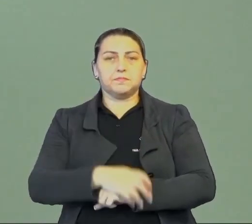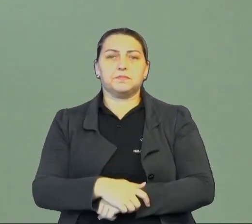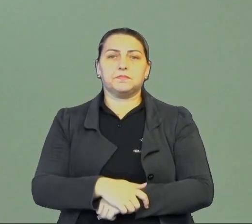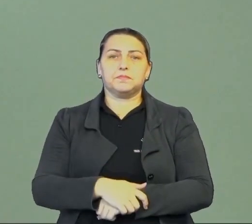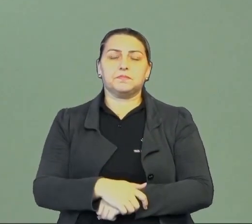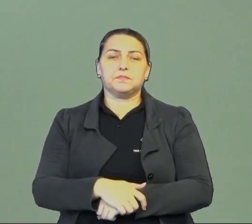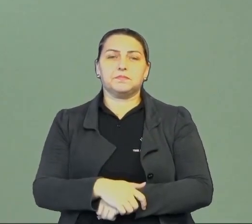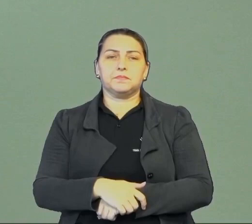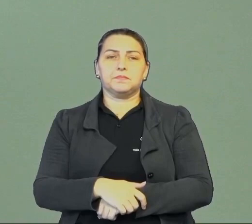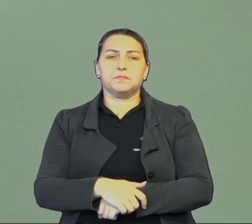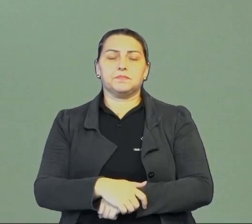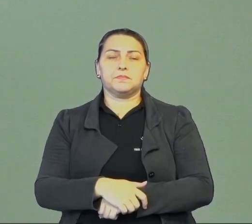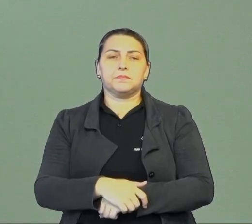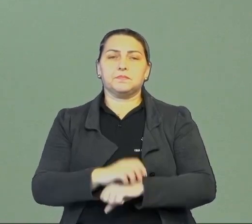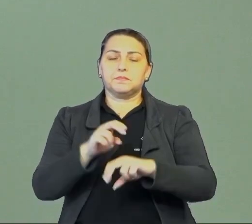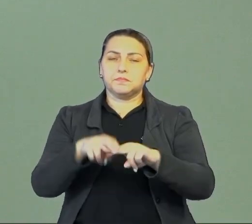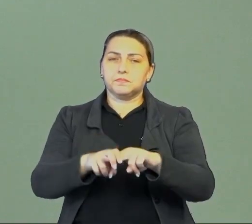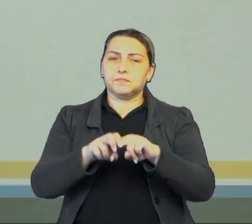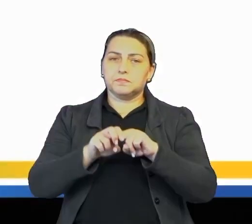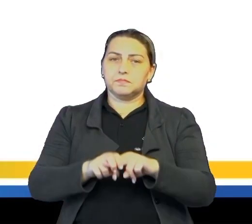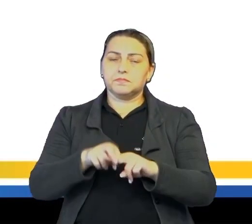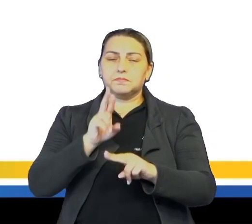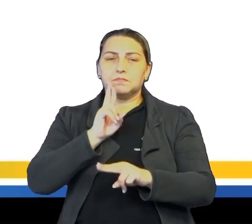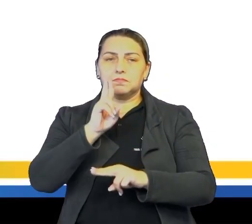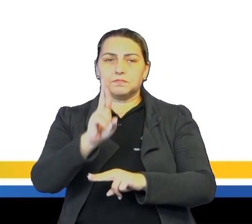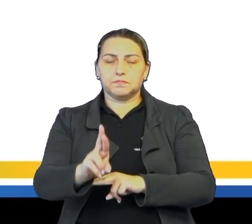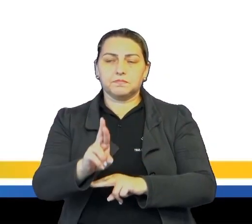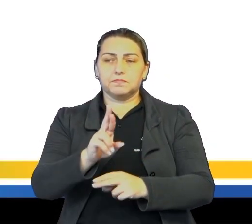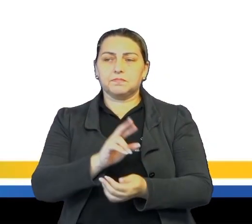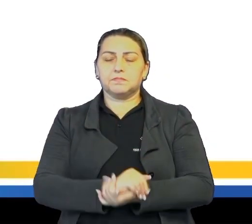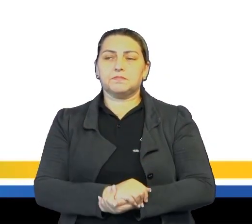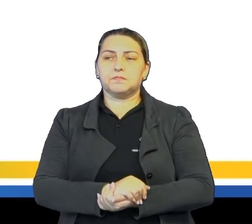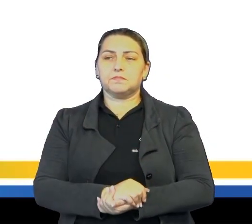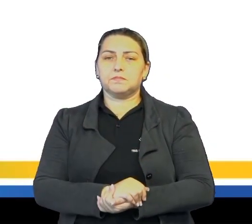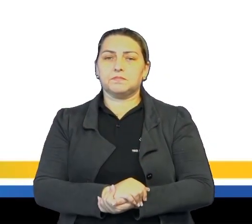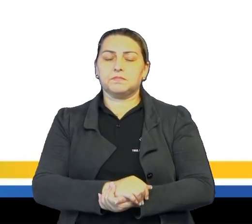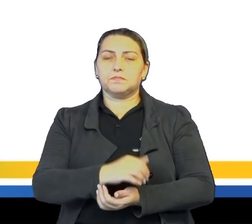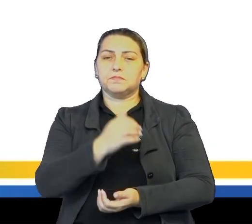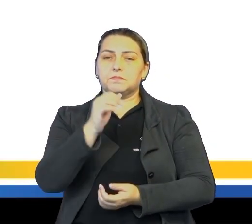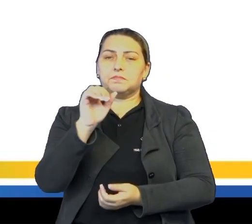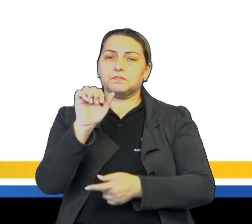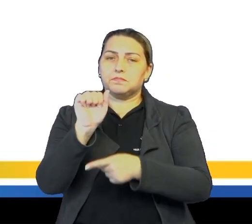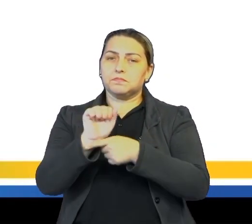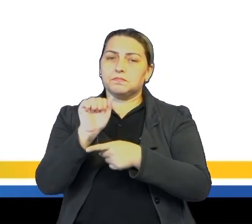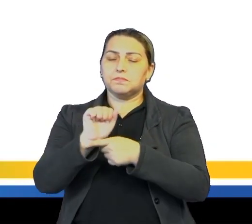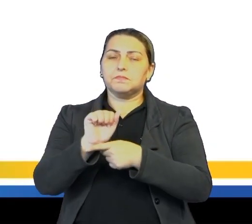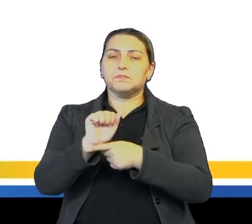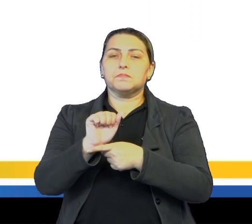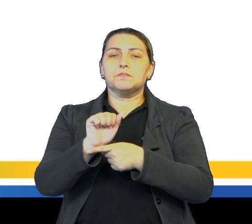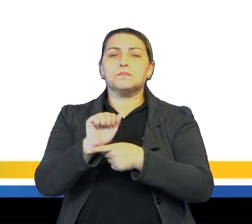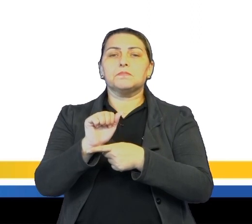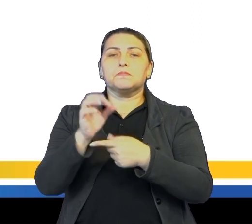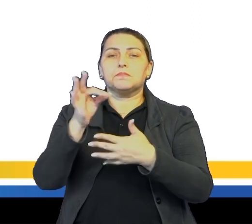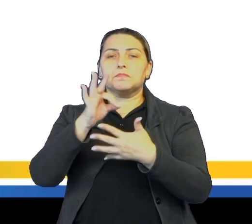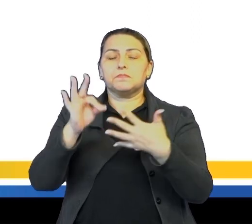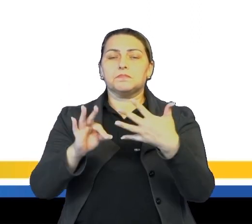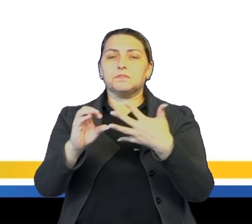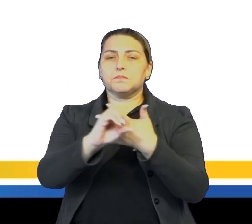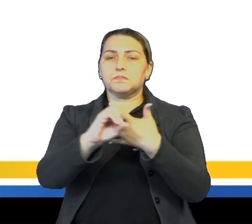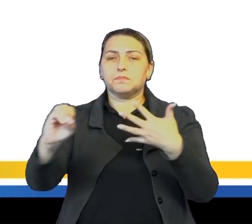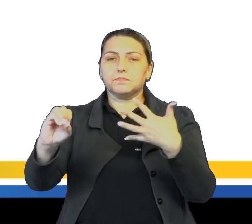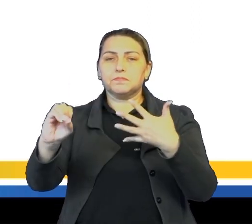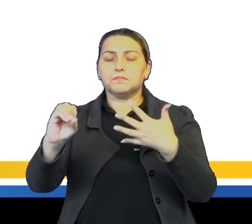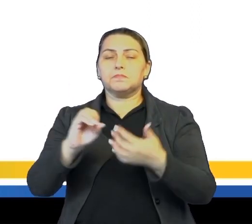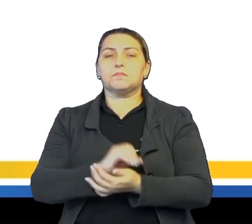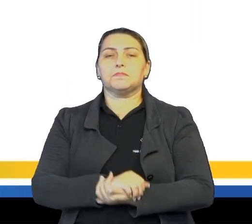45 então Portanto o resultado da nossa letra A é elemento neutro e o valor que